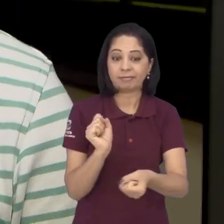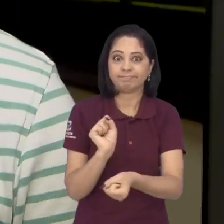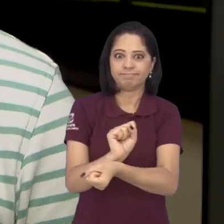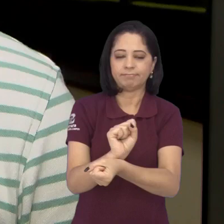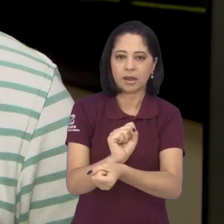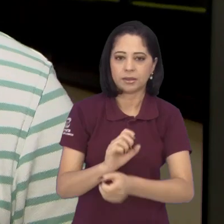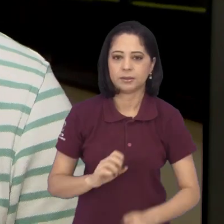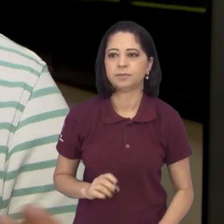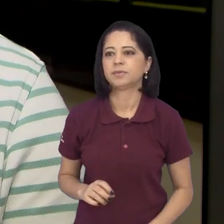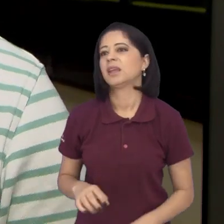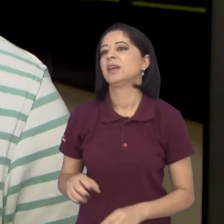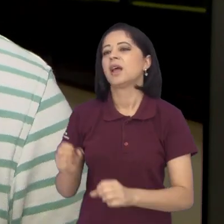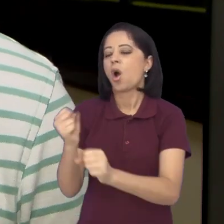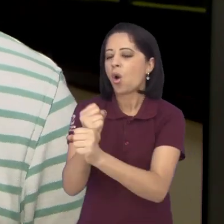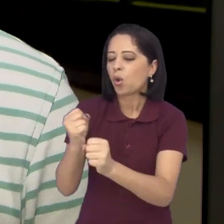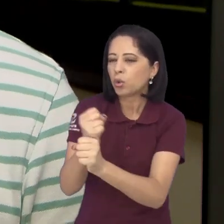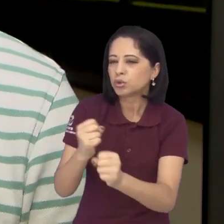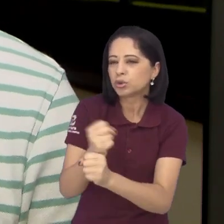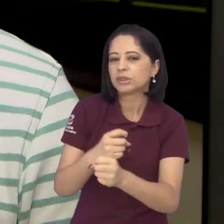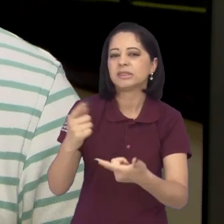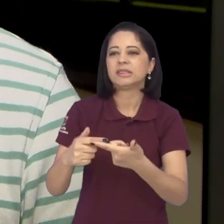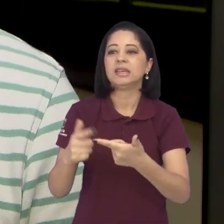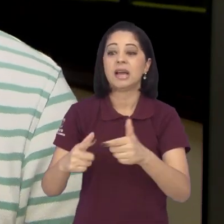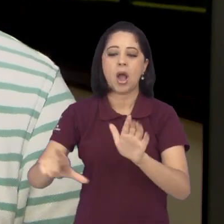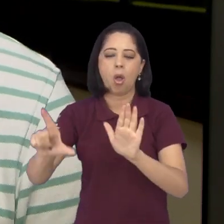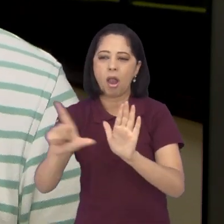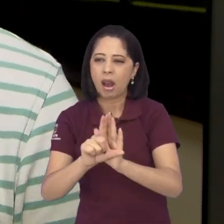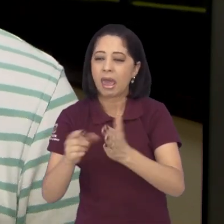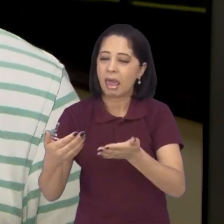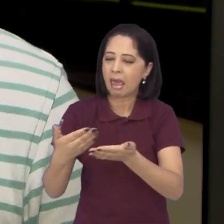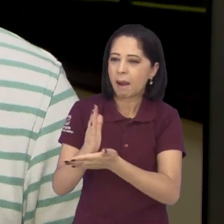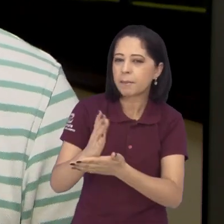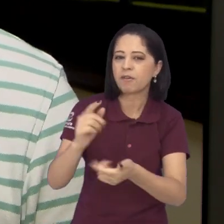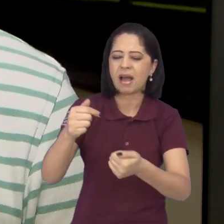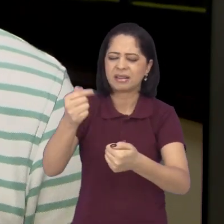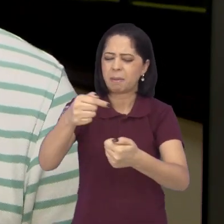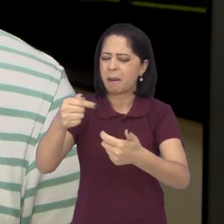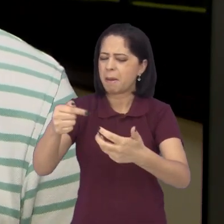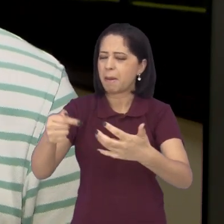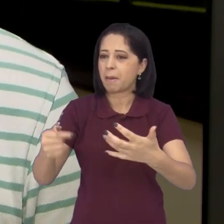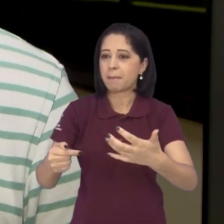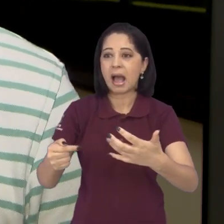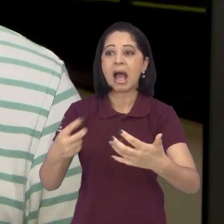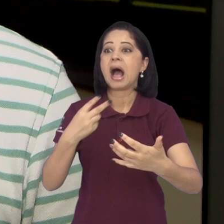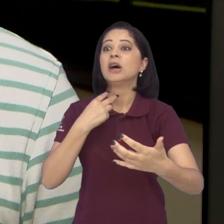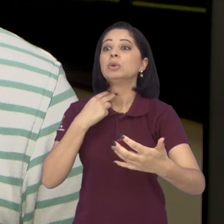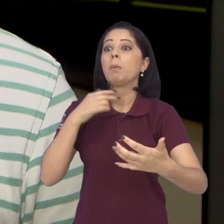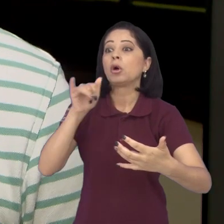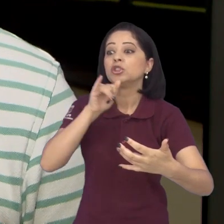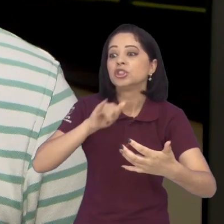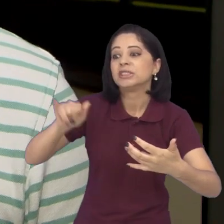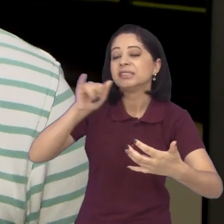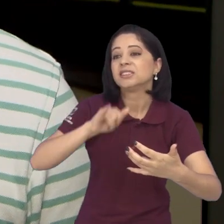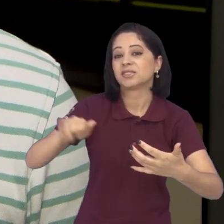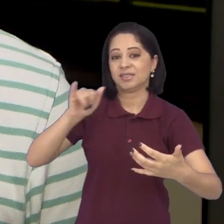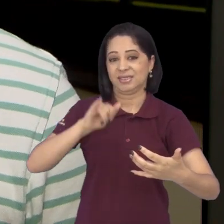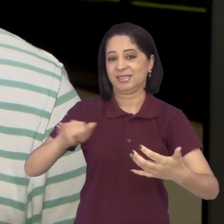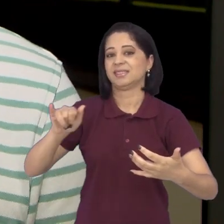As obras, os programas, os projetos, né, as leis que foram aprovadas, esse tipo de divulgação que